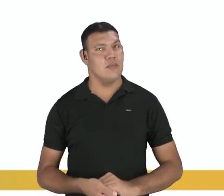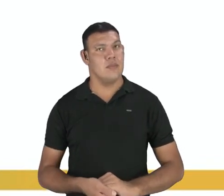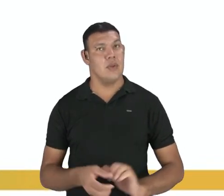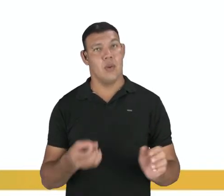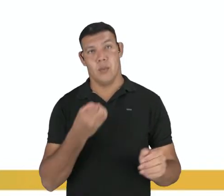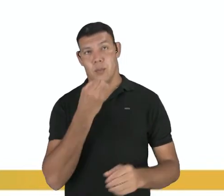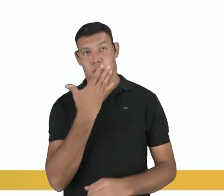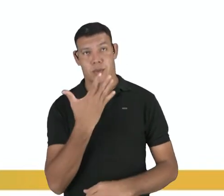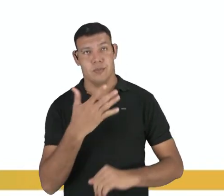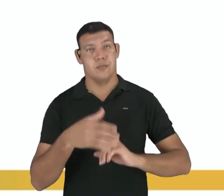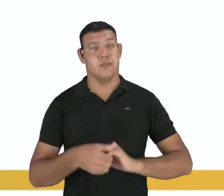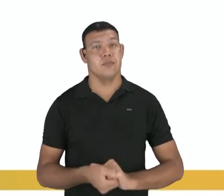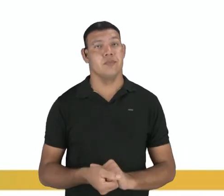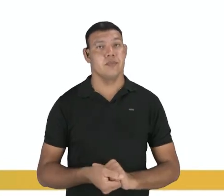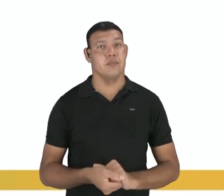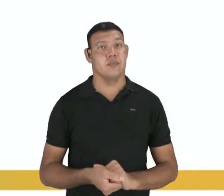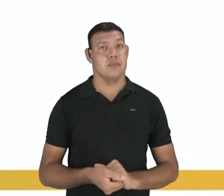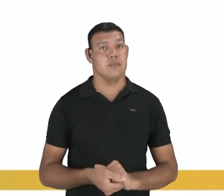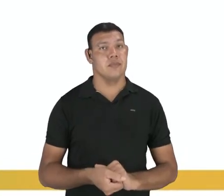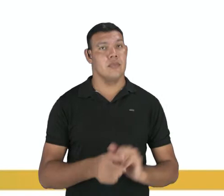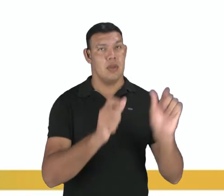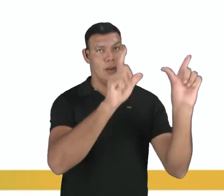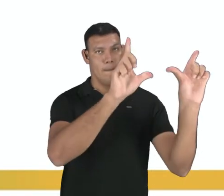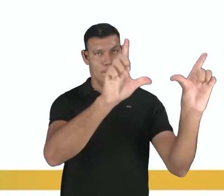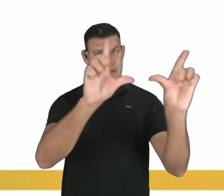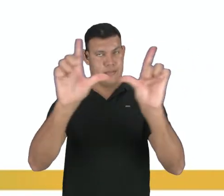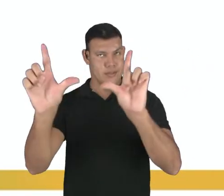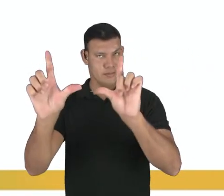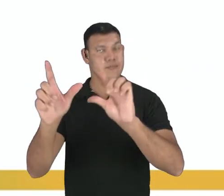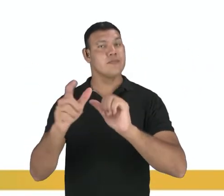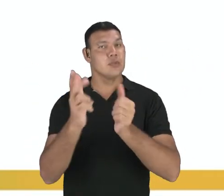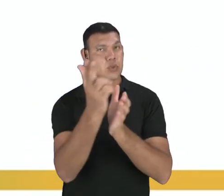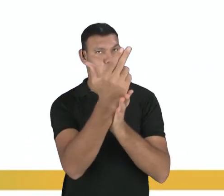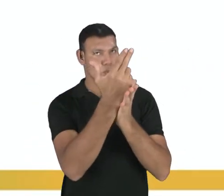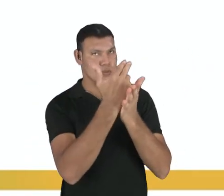Bom, gente, nessa comic aí,